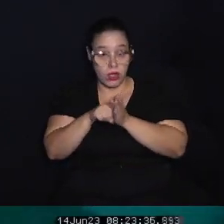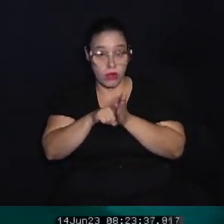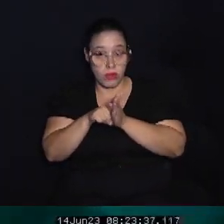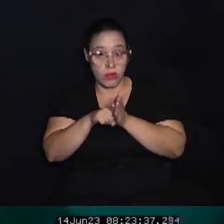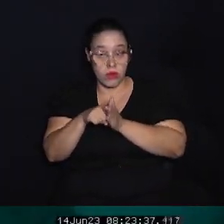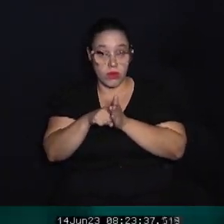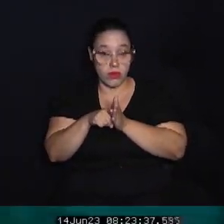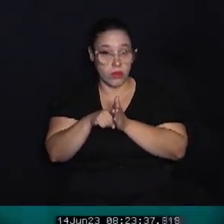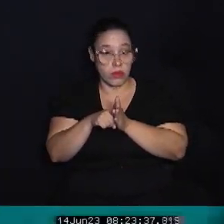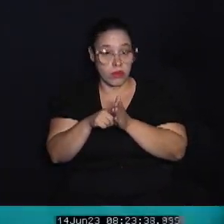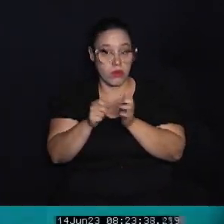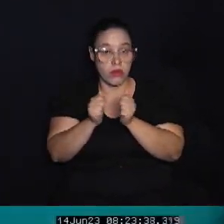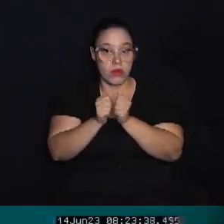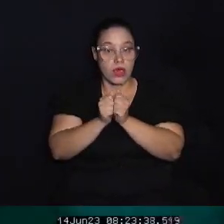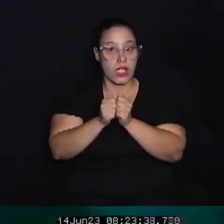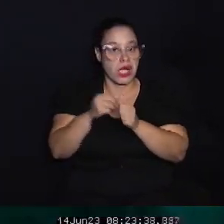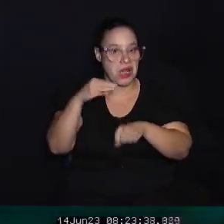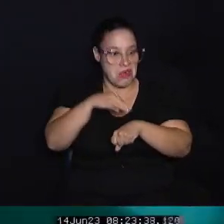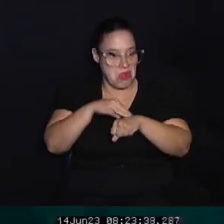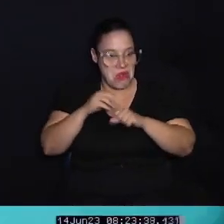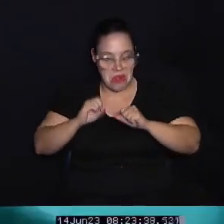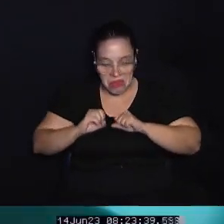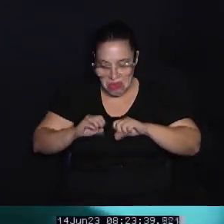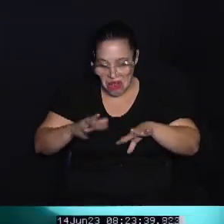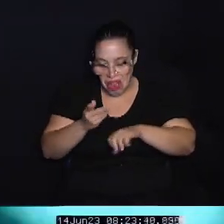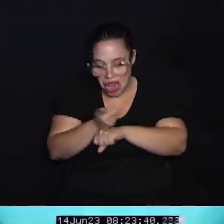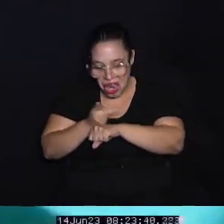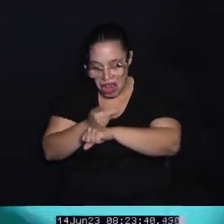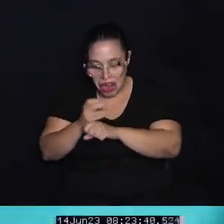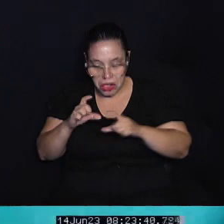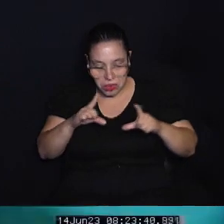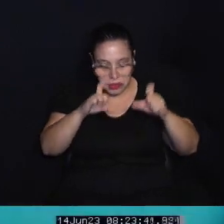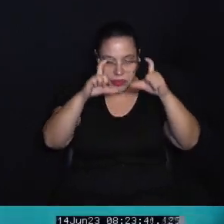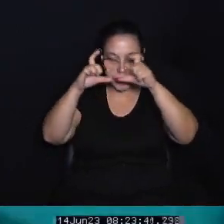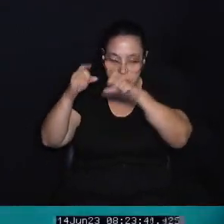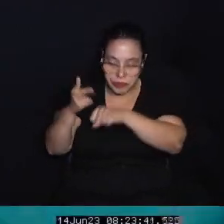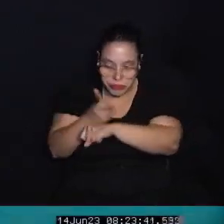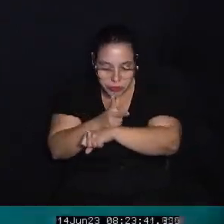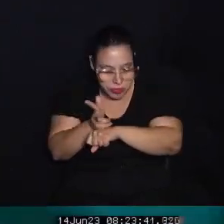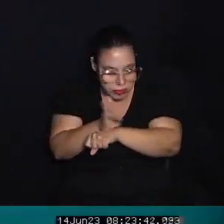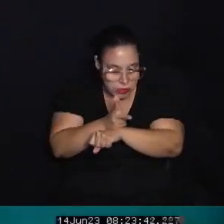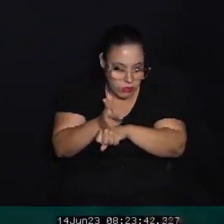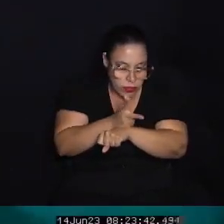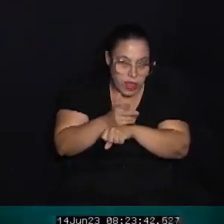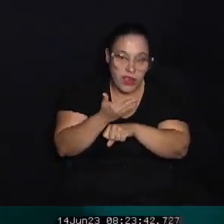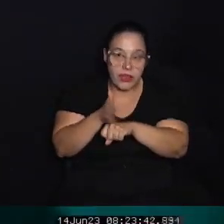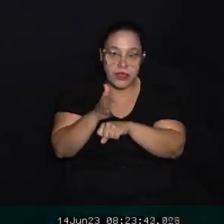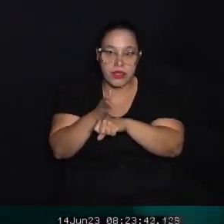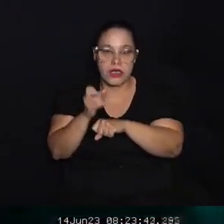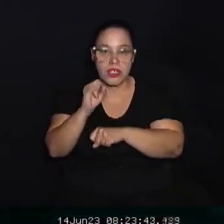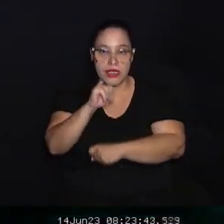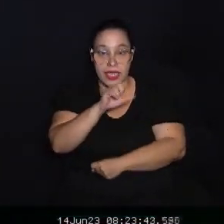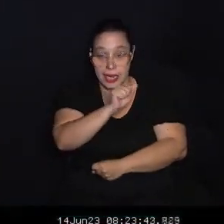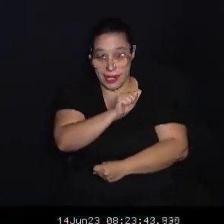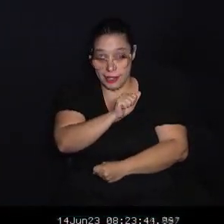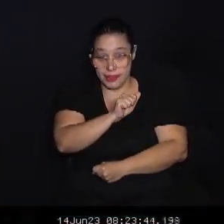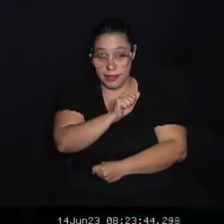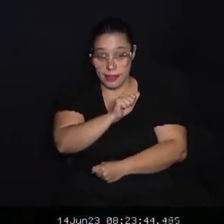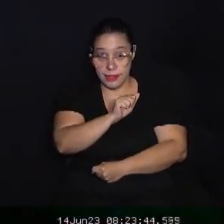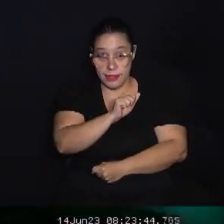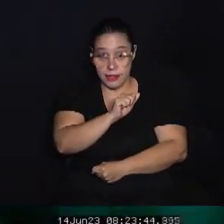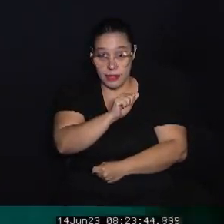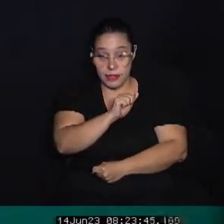pesquisadores pensaram que eles pudessem ser grandes aliados nessa missão de exploração. E as gravações também serviram para treinar uma